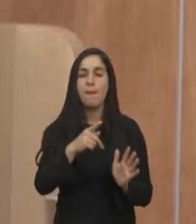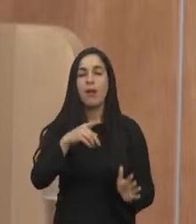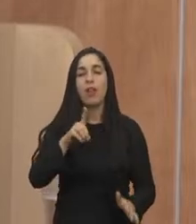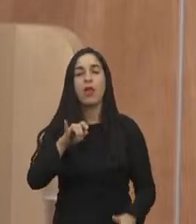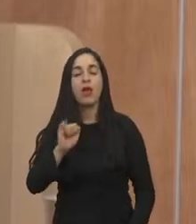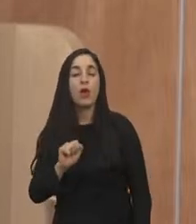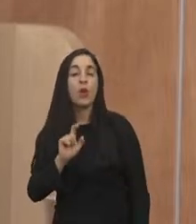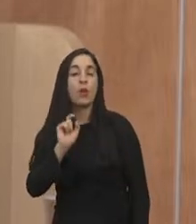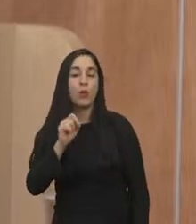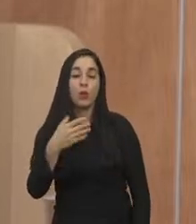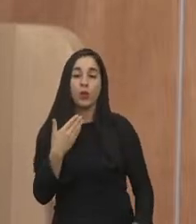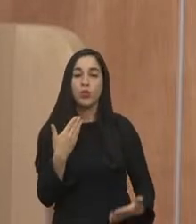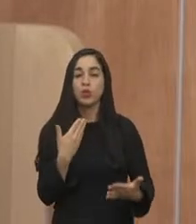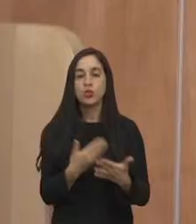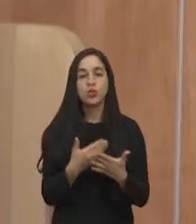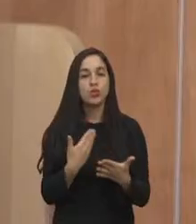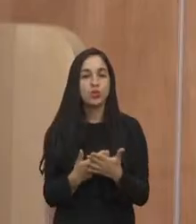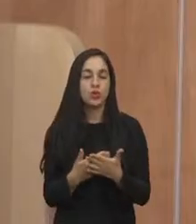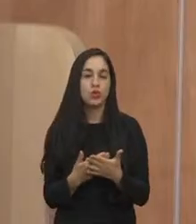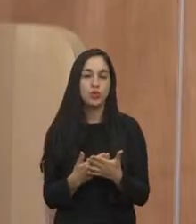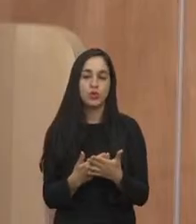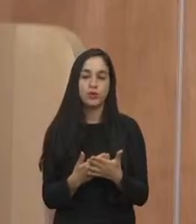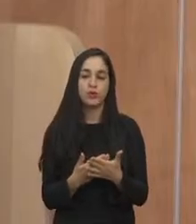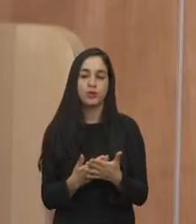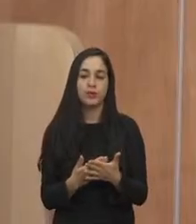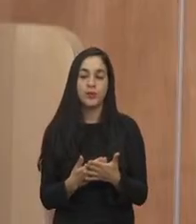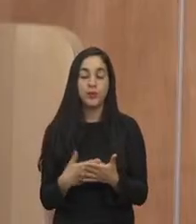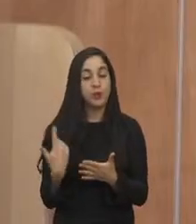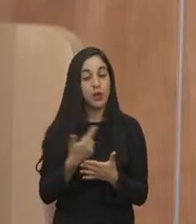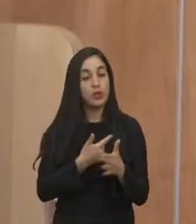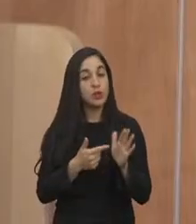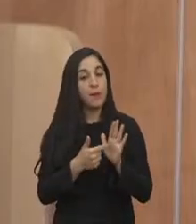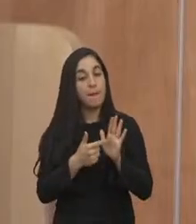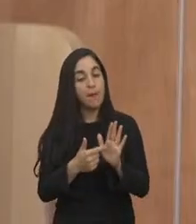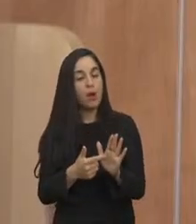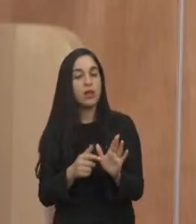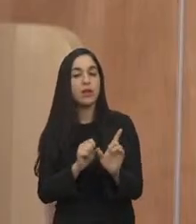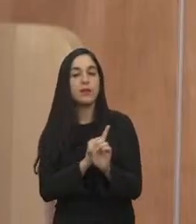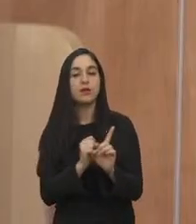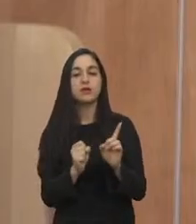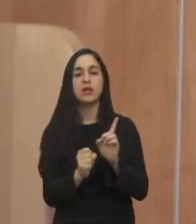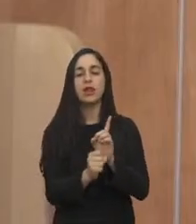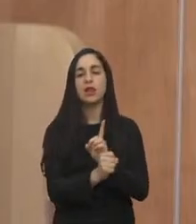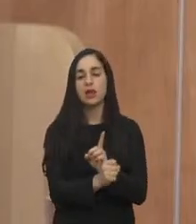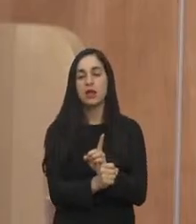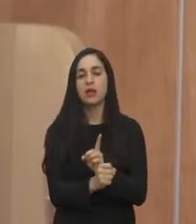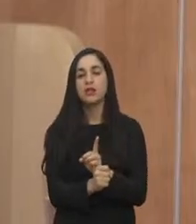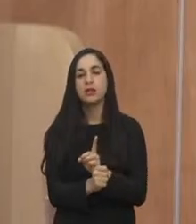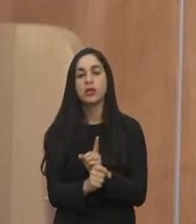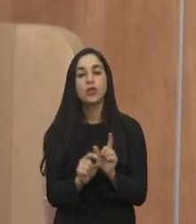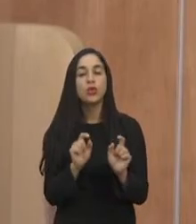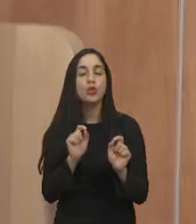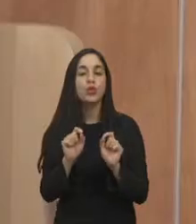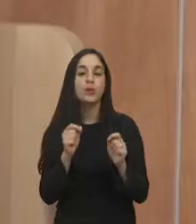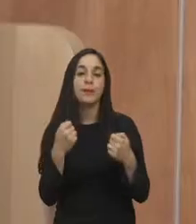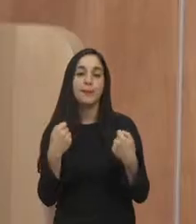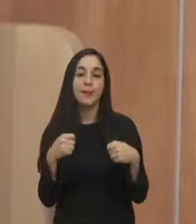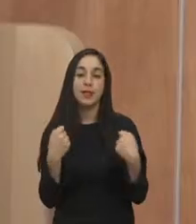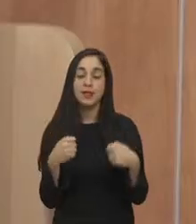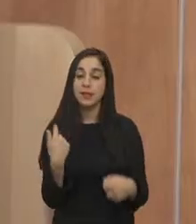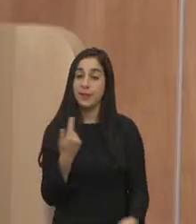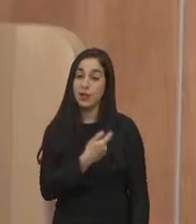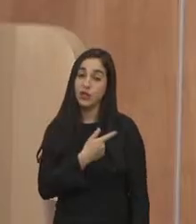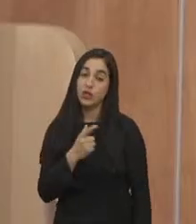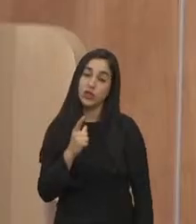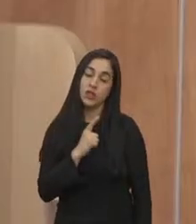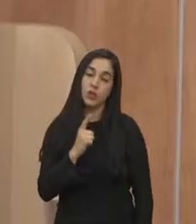os estudos para a gente mostrar para a sociedade o que precisaria para a gente ter um curso de